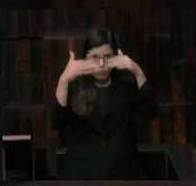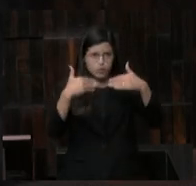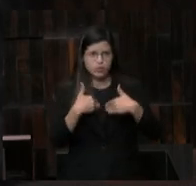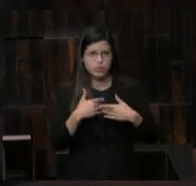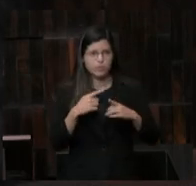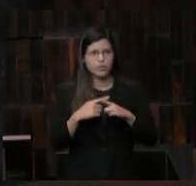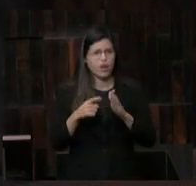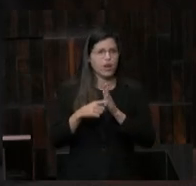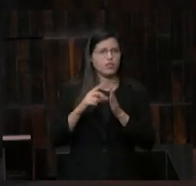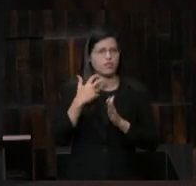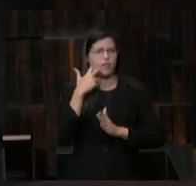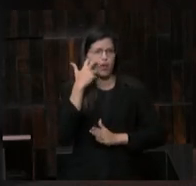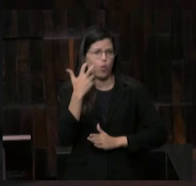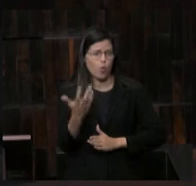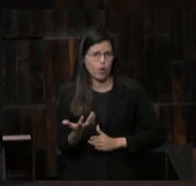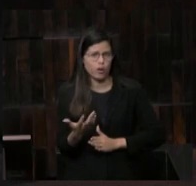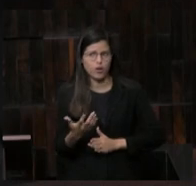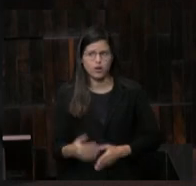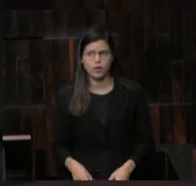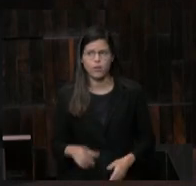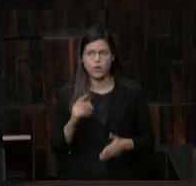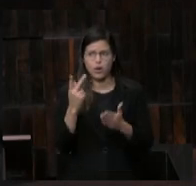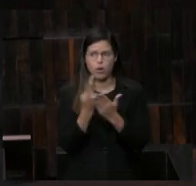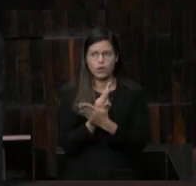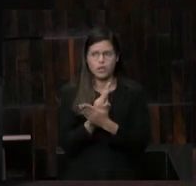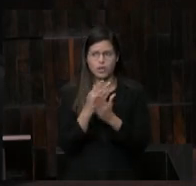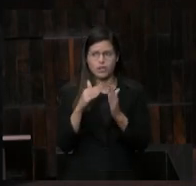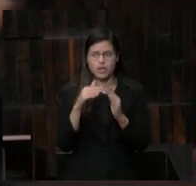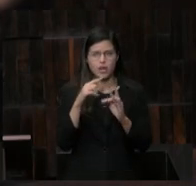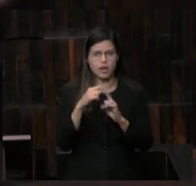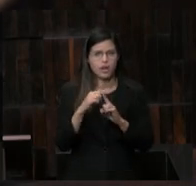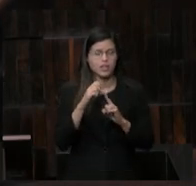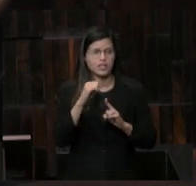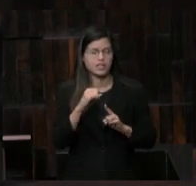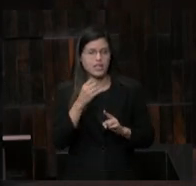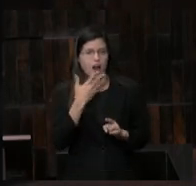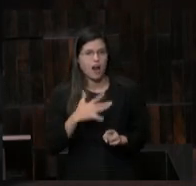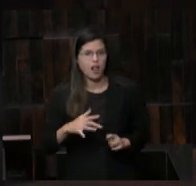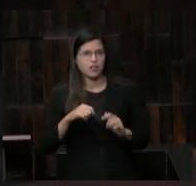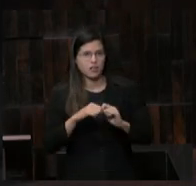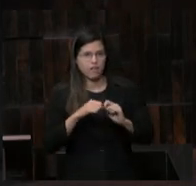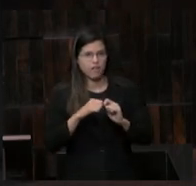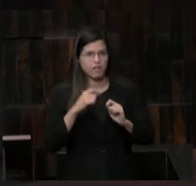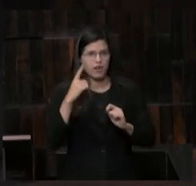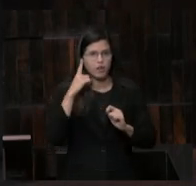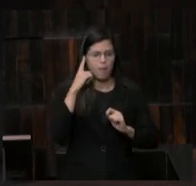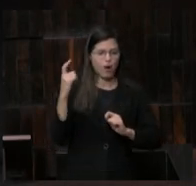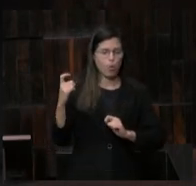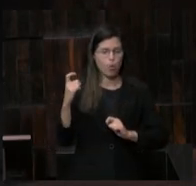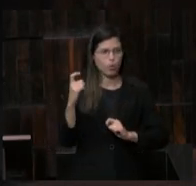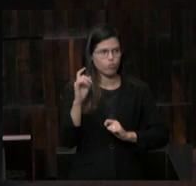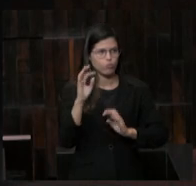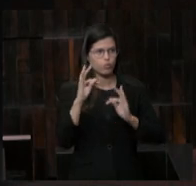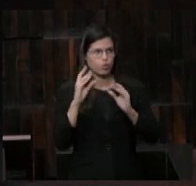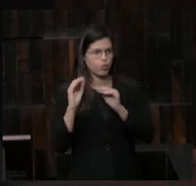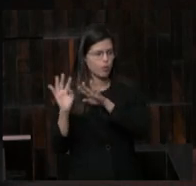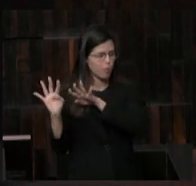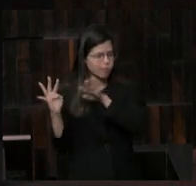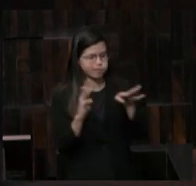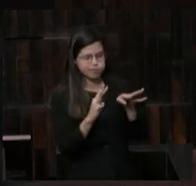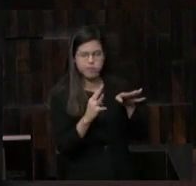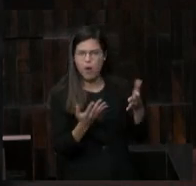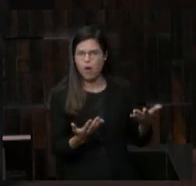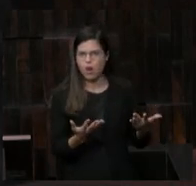porque é o que acontece na igreja. Se uma criança faz um barulho, todo mundo olha. Por que isso? É, já causa